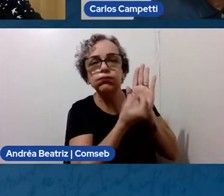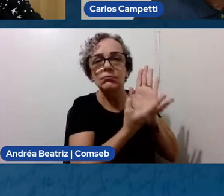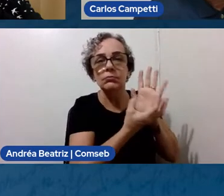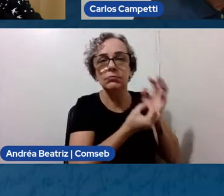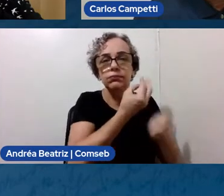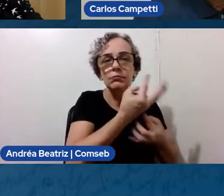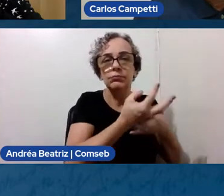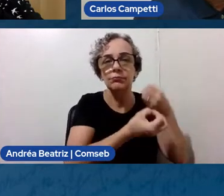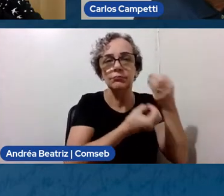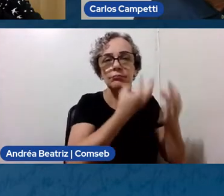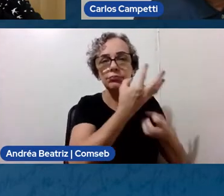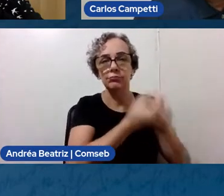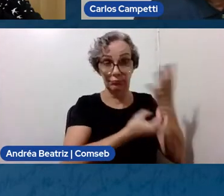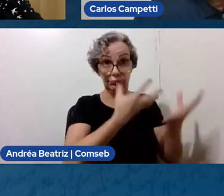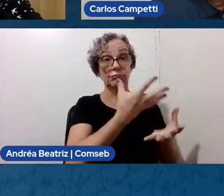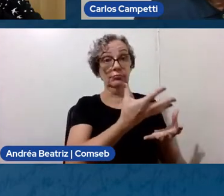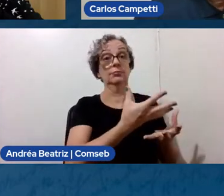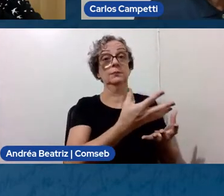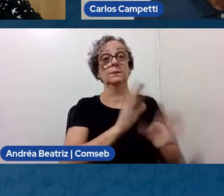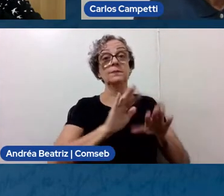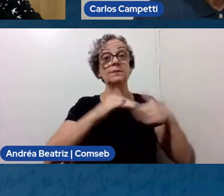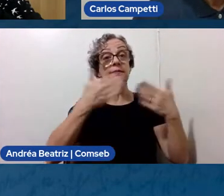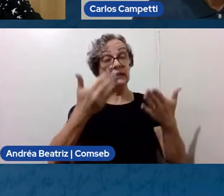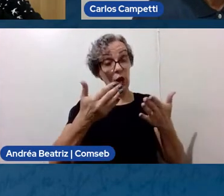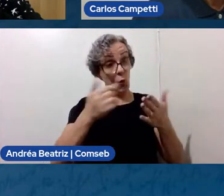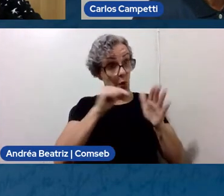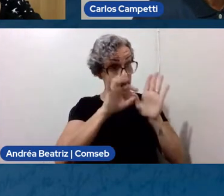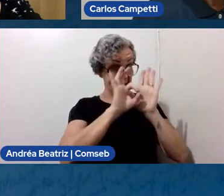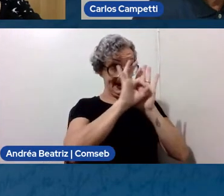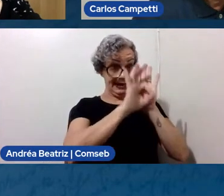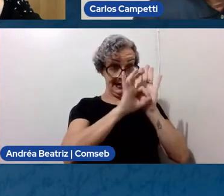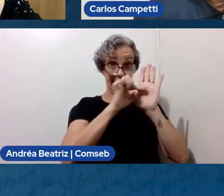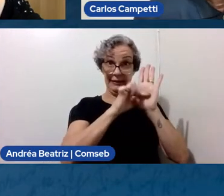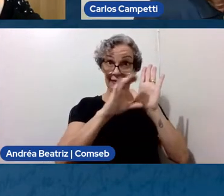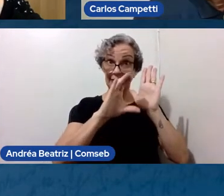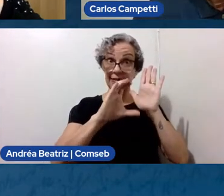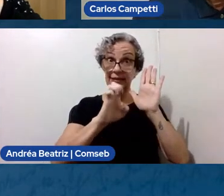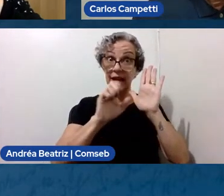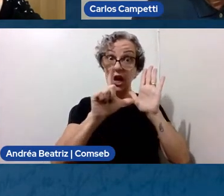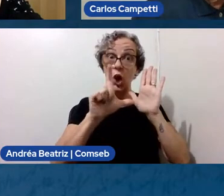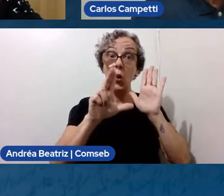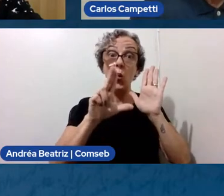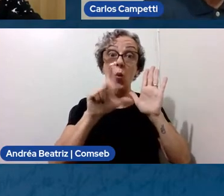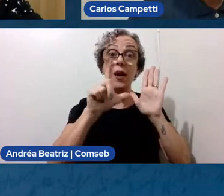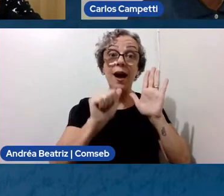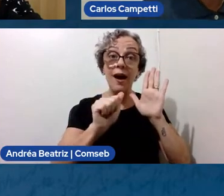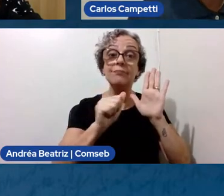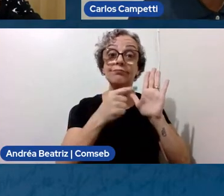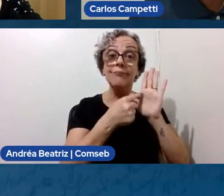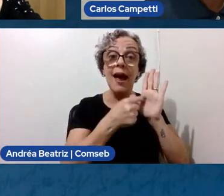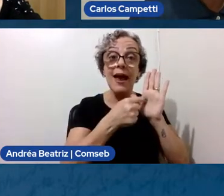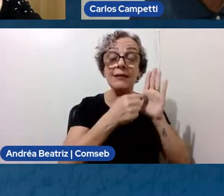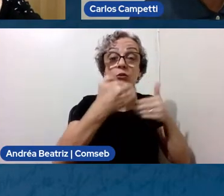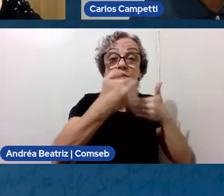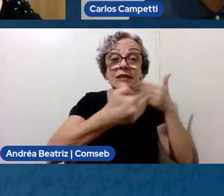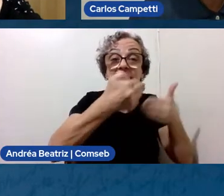ressaltar que mesmo na própria célula, até o próprio desenvolvimento dela, foi